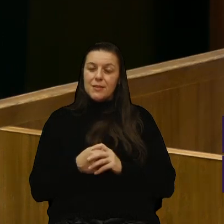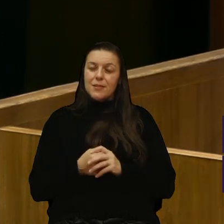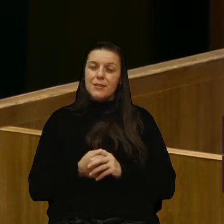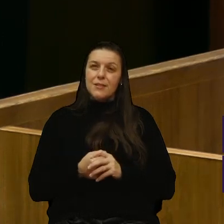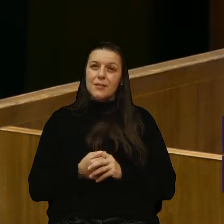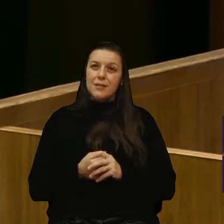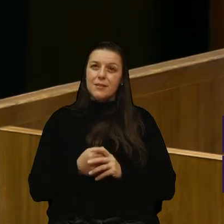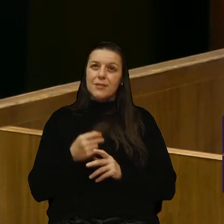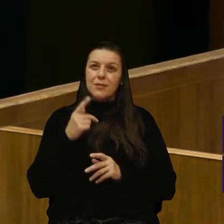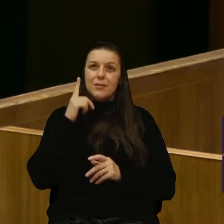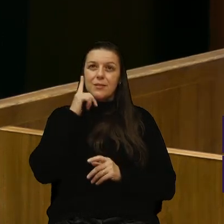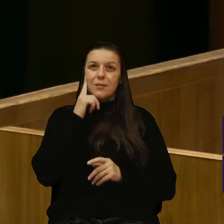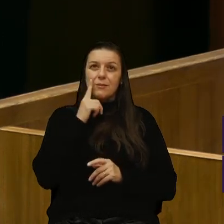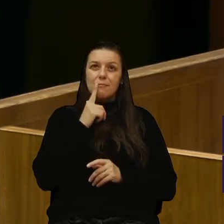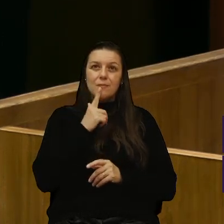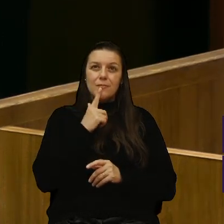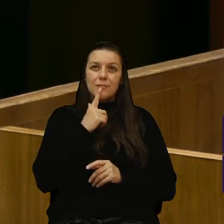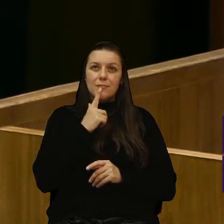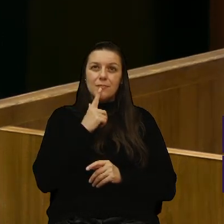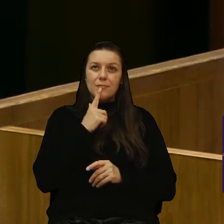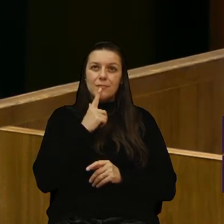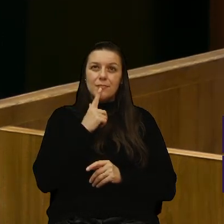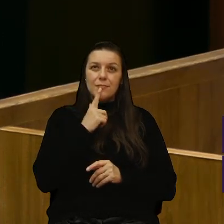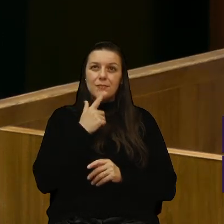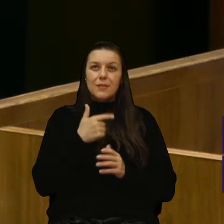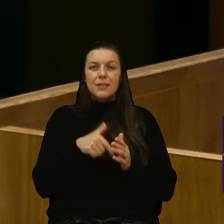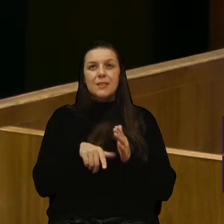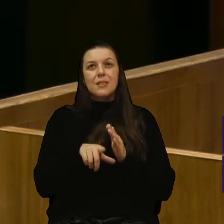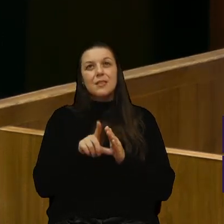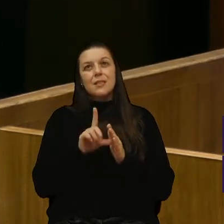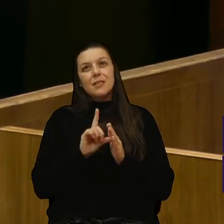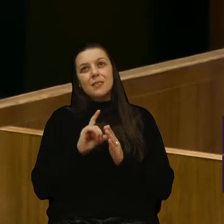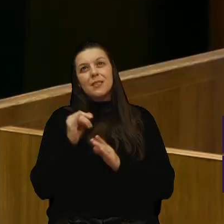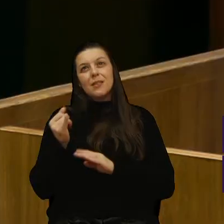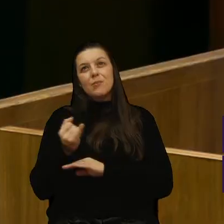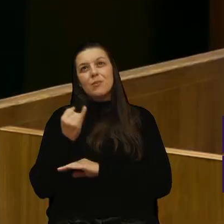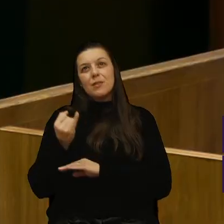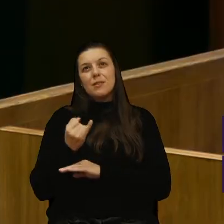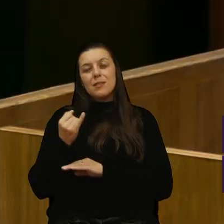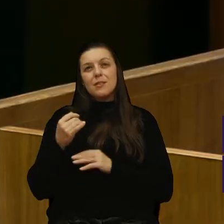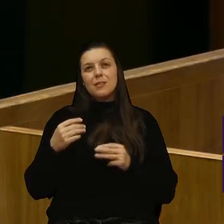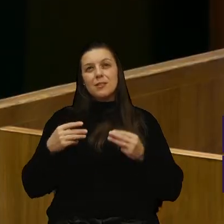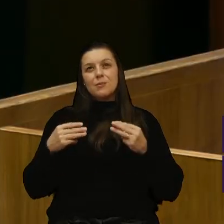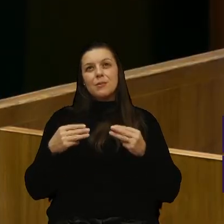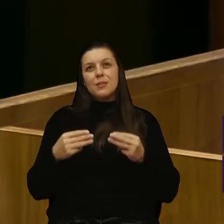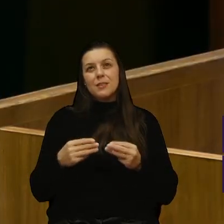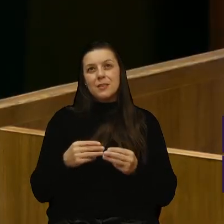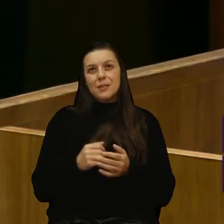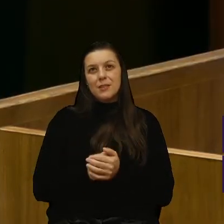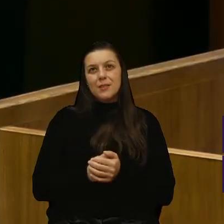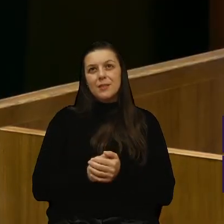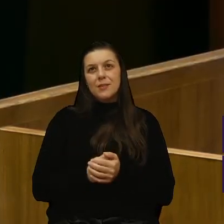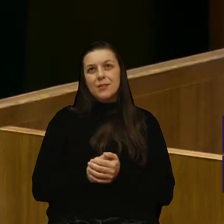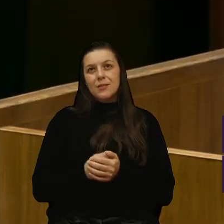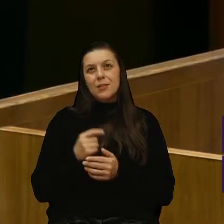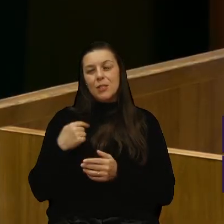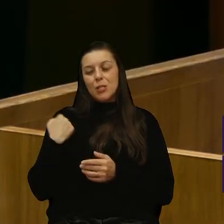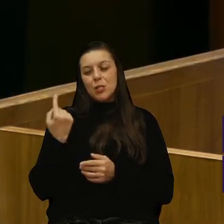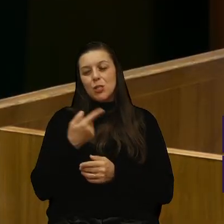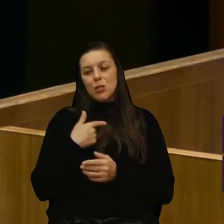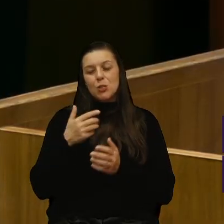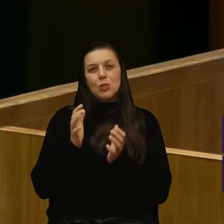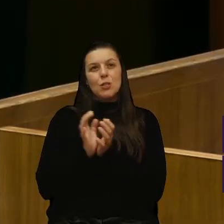o vereador Lucas Carenato, que antes dessa importante missão, ele foi nosso colega